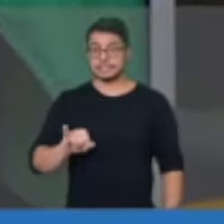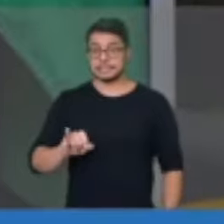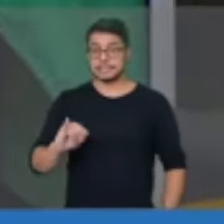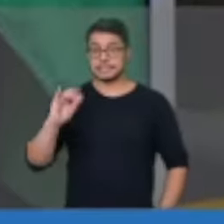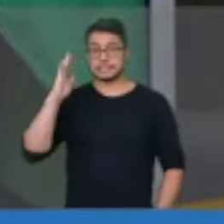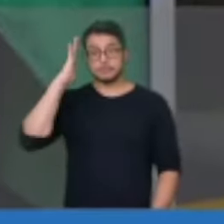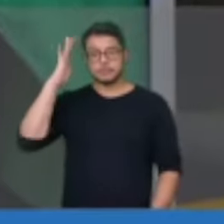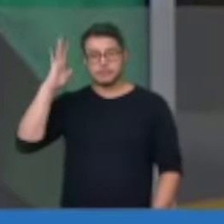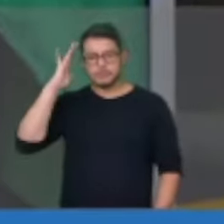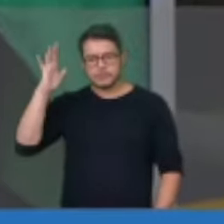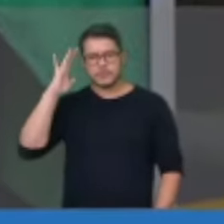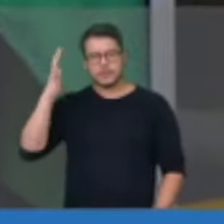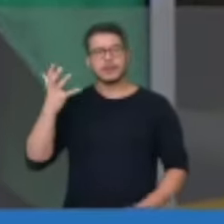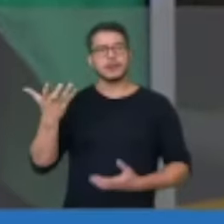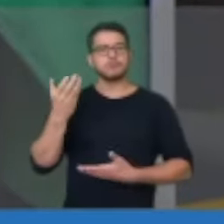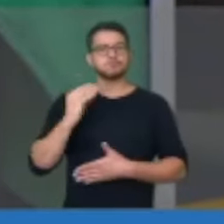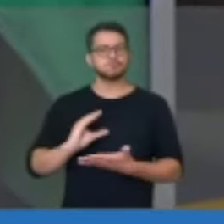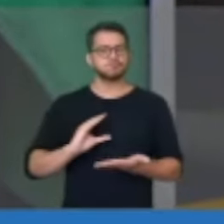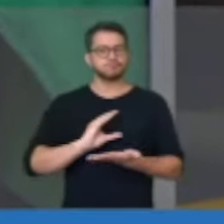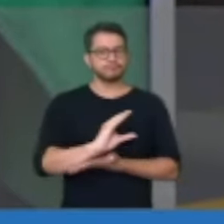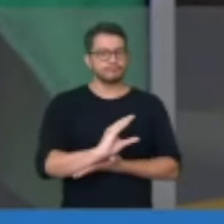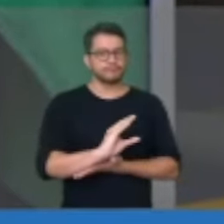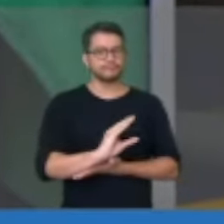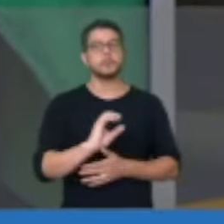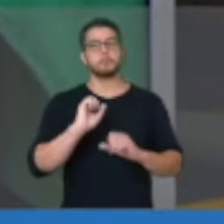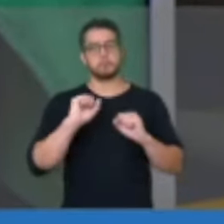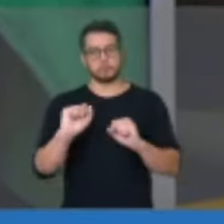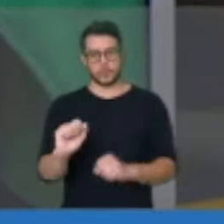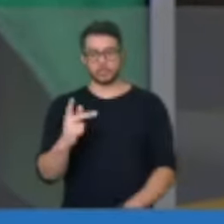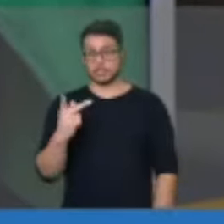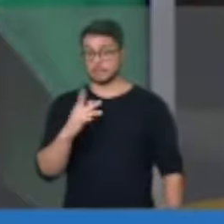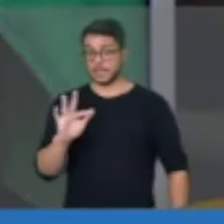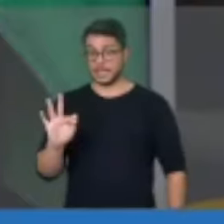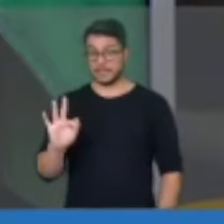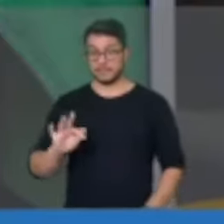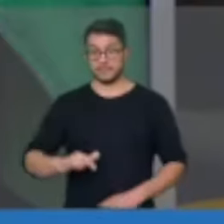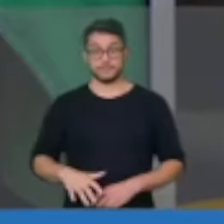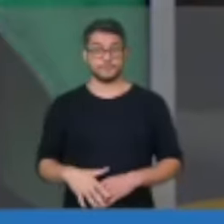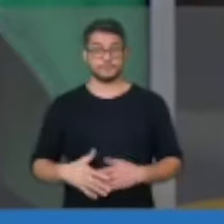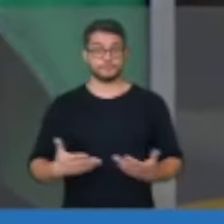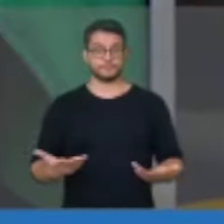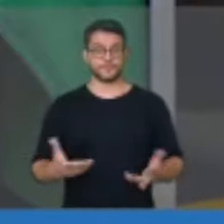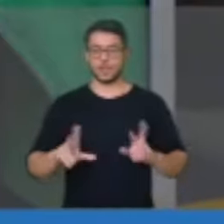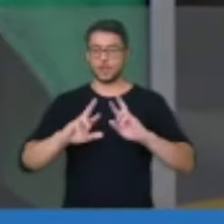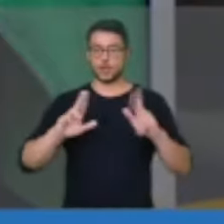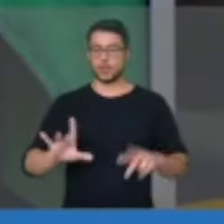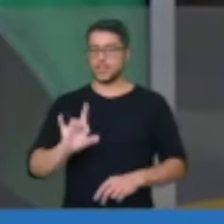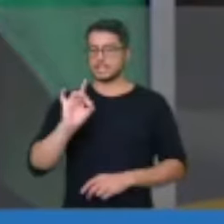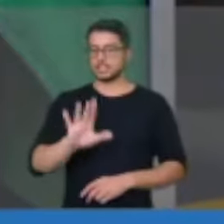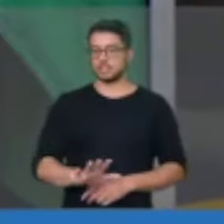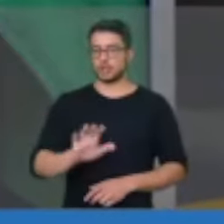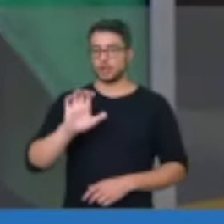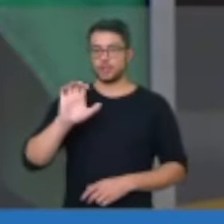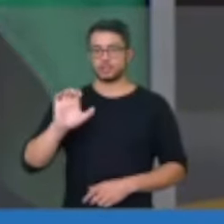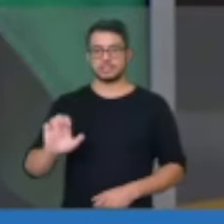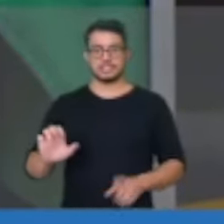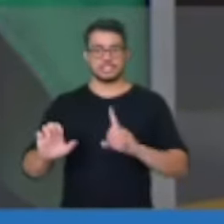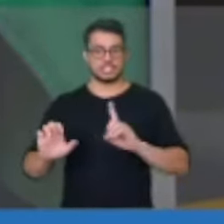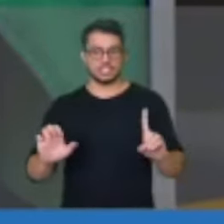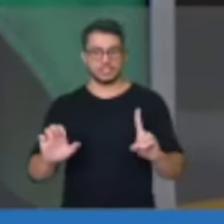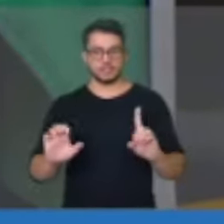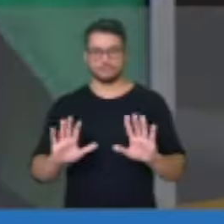você pode receber a Polícia Federal na sua casa agora. Já passou da guerra de esquerda e direita, agora já simplesmente foram